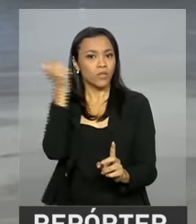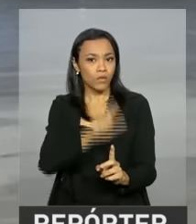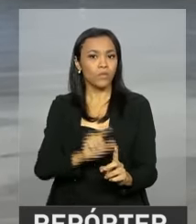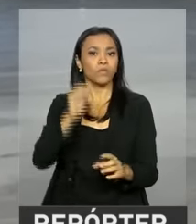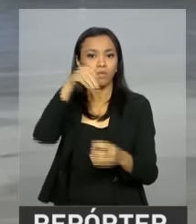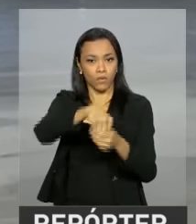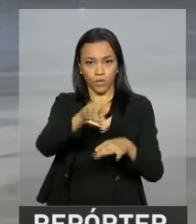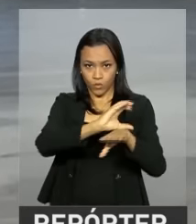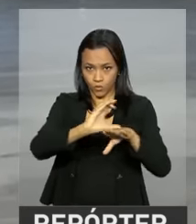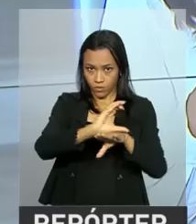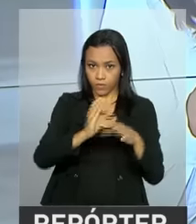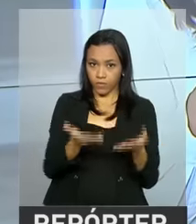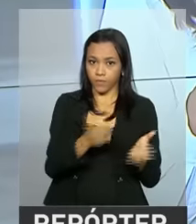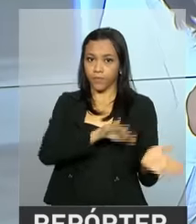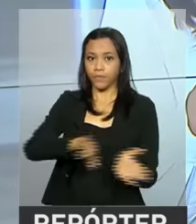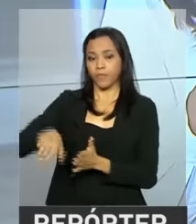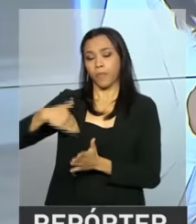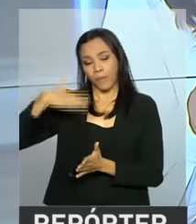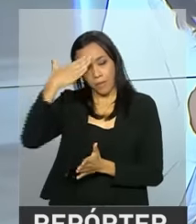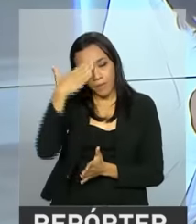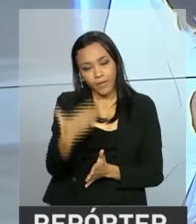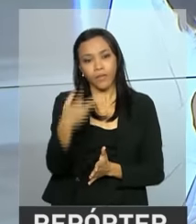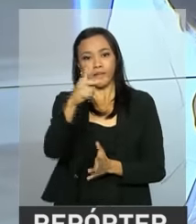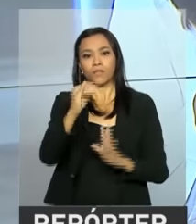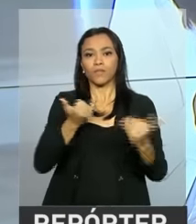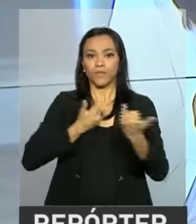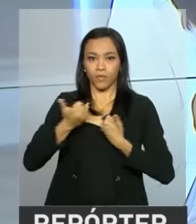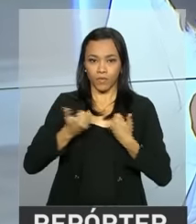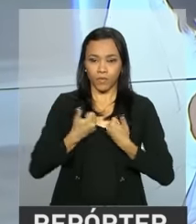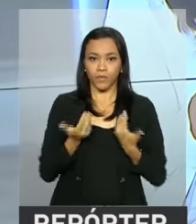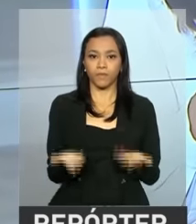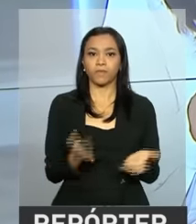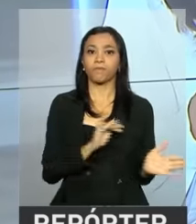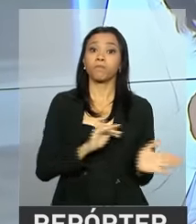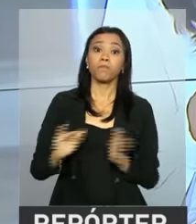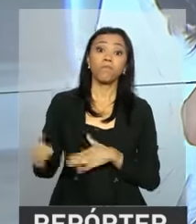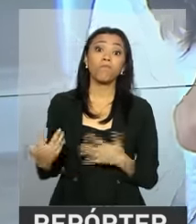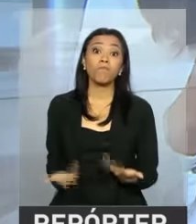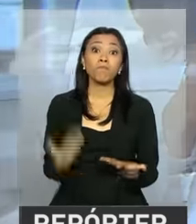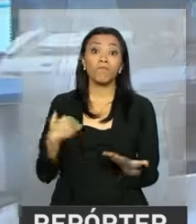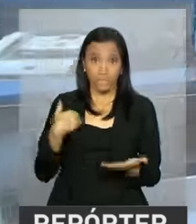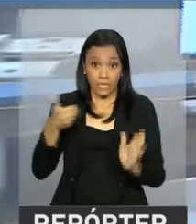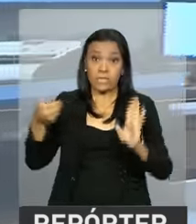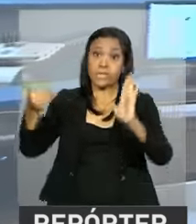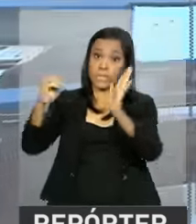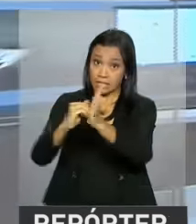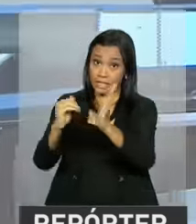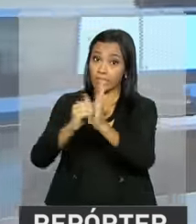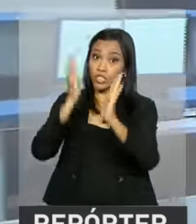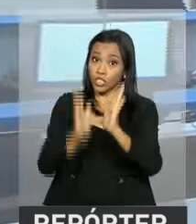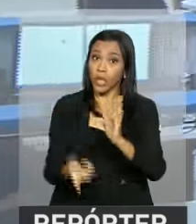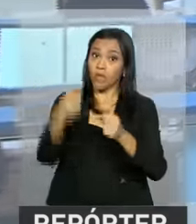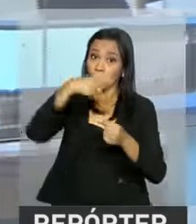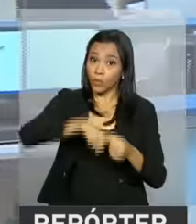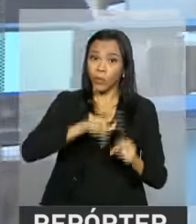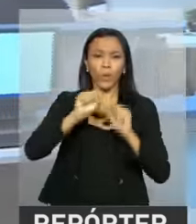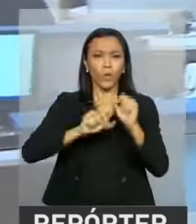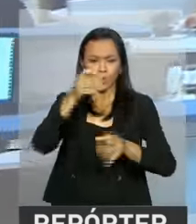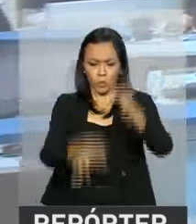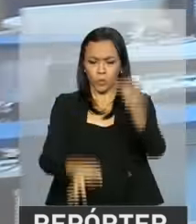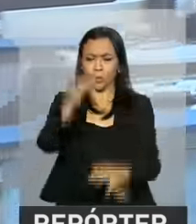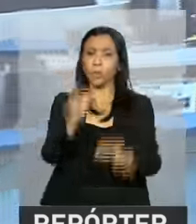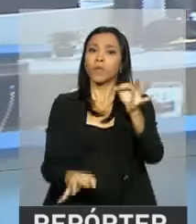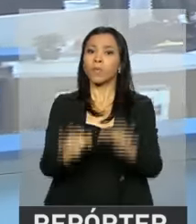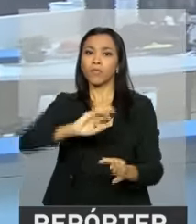Federal Leandro obrigado Paula pelas suas informações aí do Palácio do Planalto e olha o Senado retomou o julgamento do impeachment da